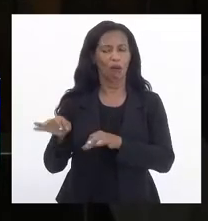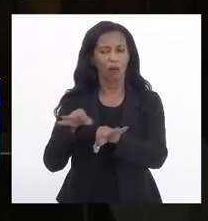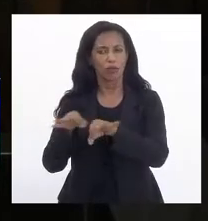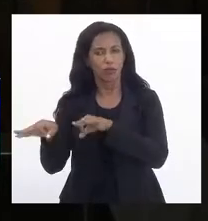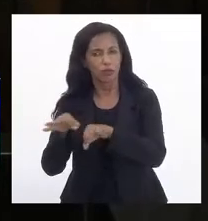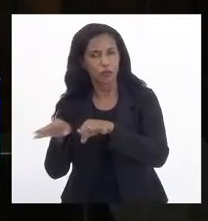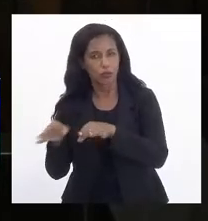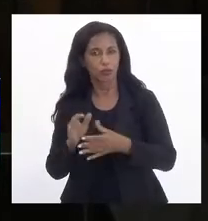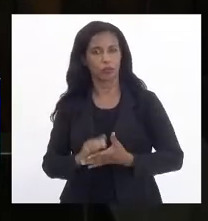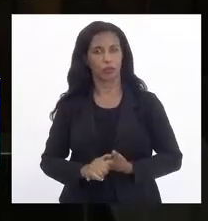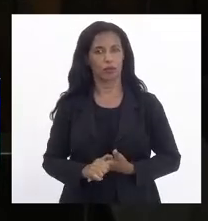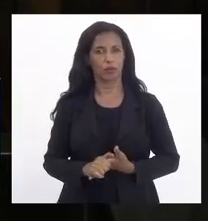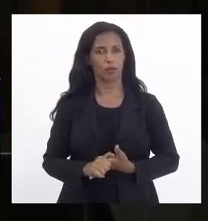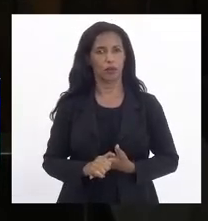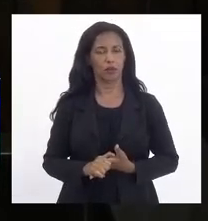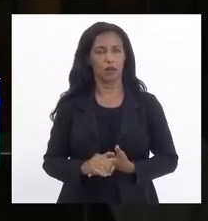condições